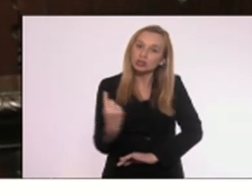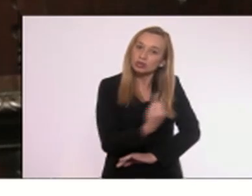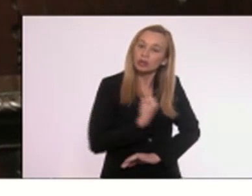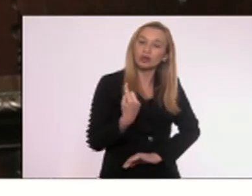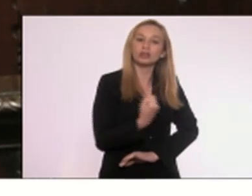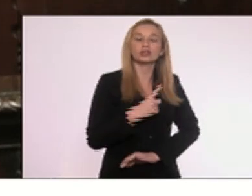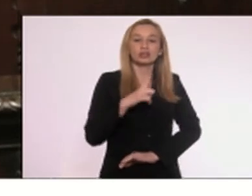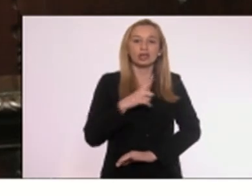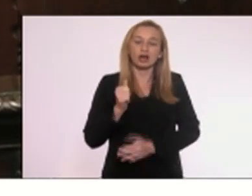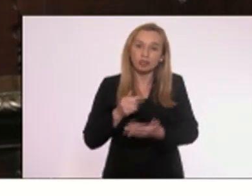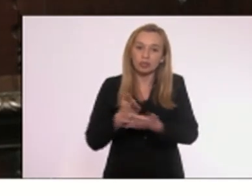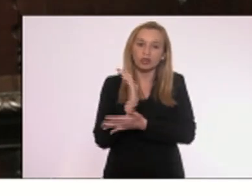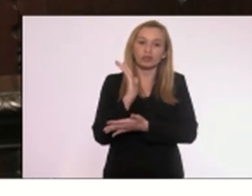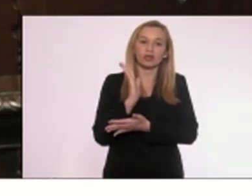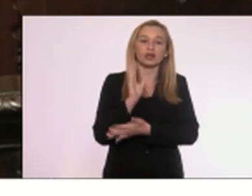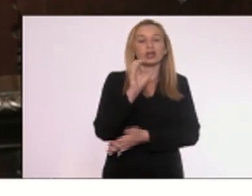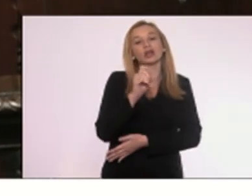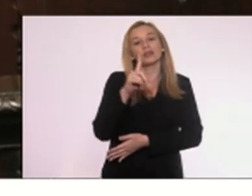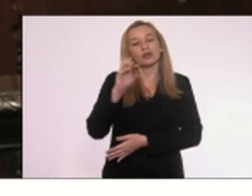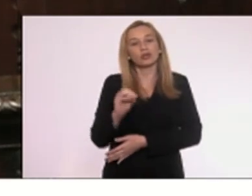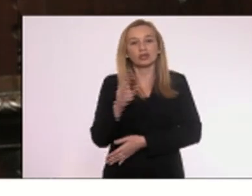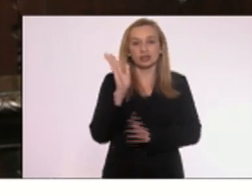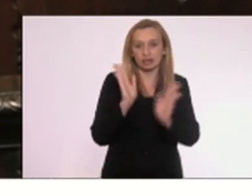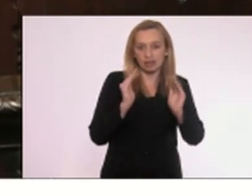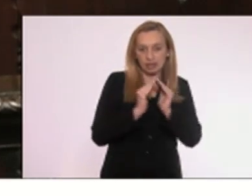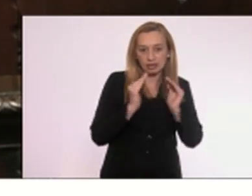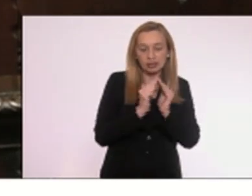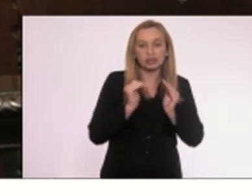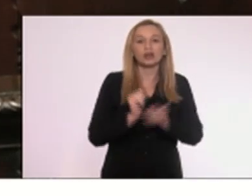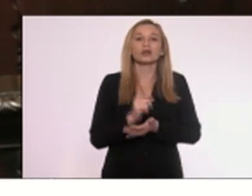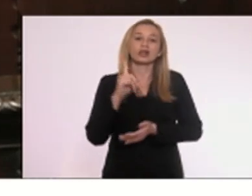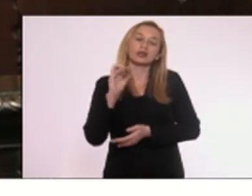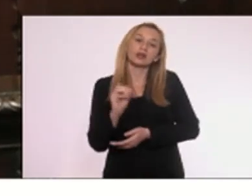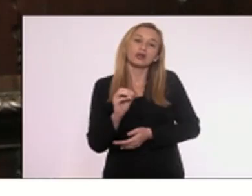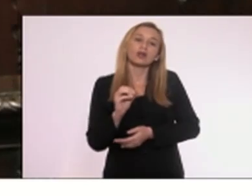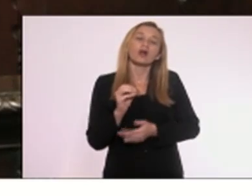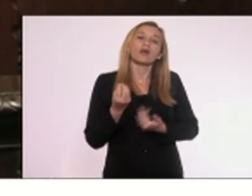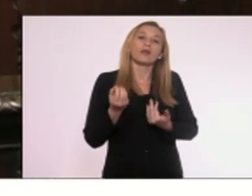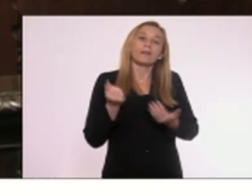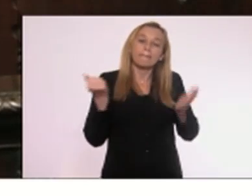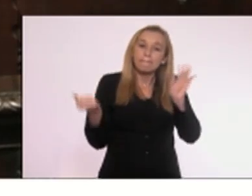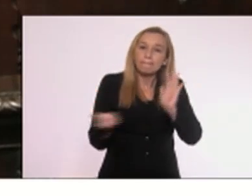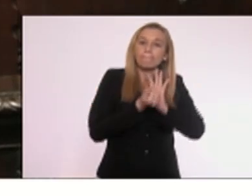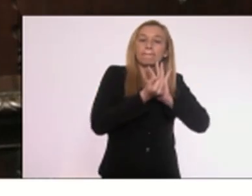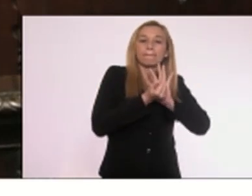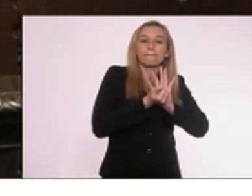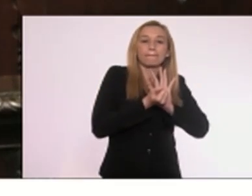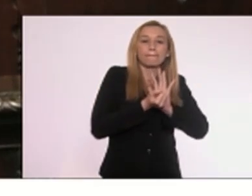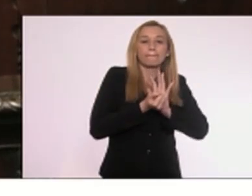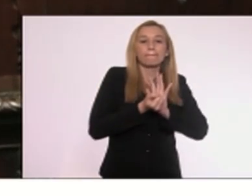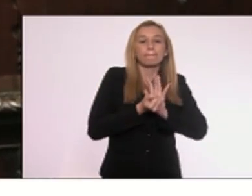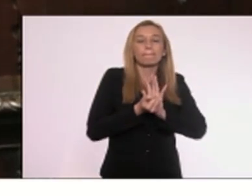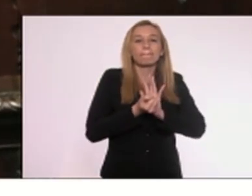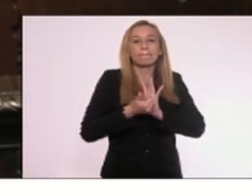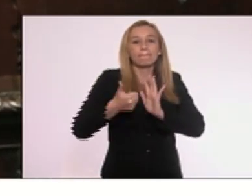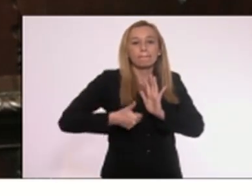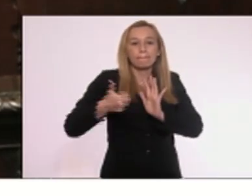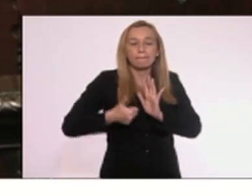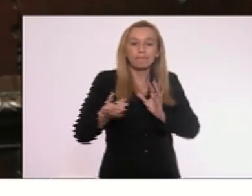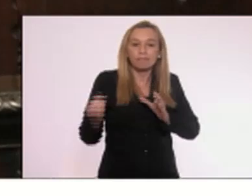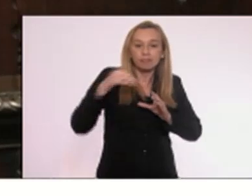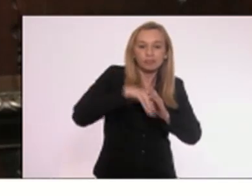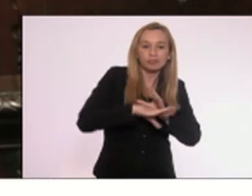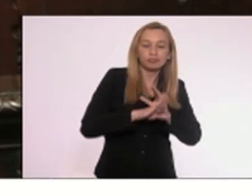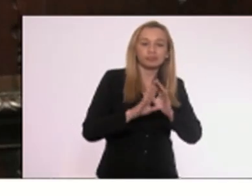termos aprovado a LDO nessa tarde. Uma LDO marcada, primeiro, pelas discussões dentro da Comissão